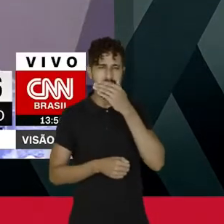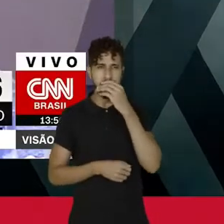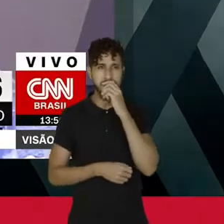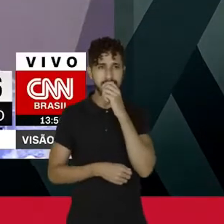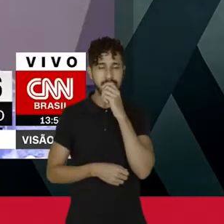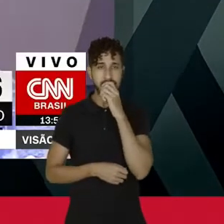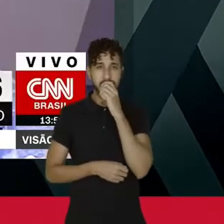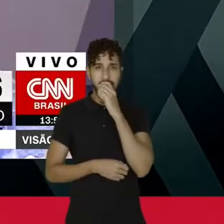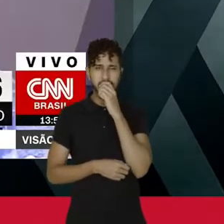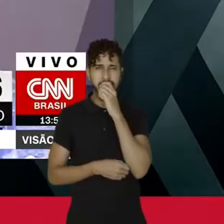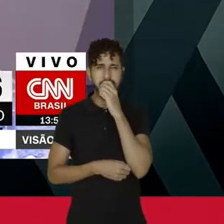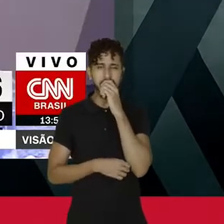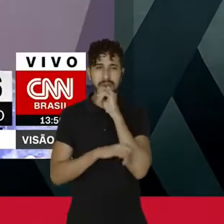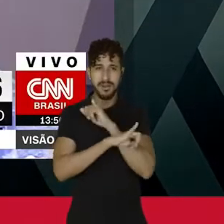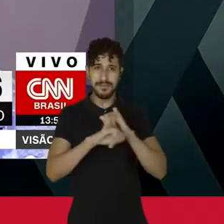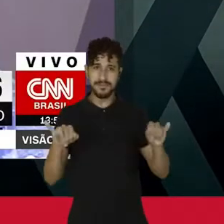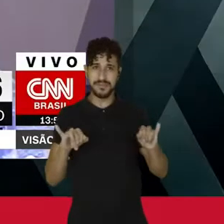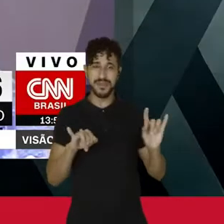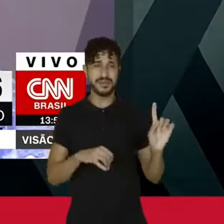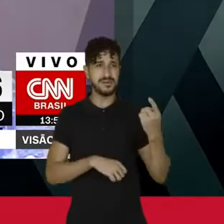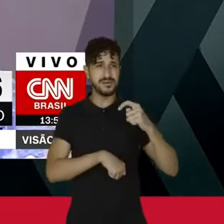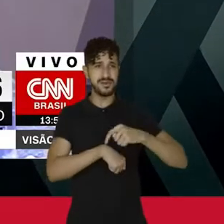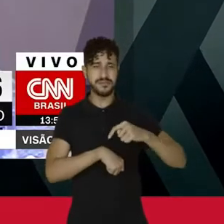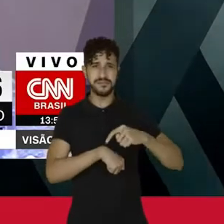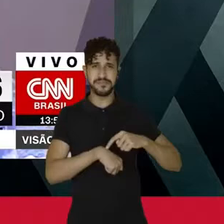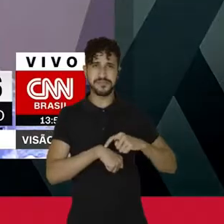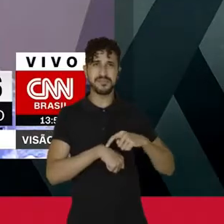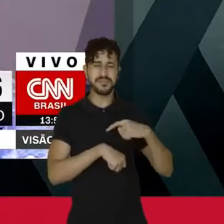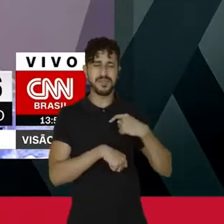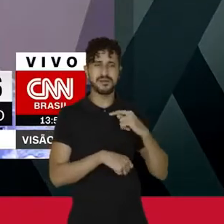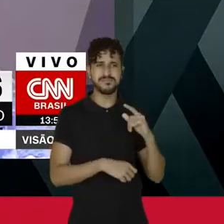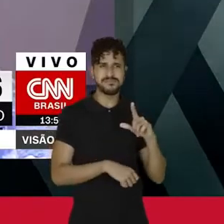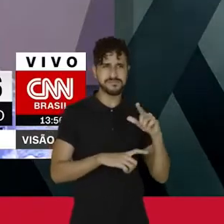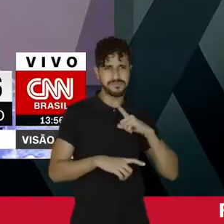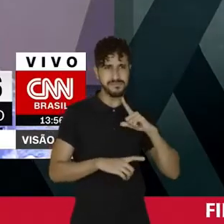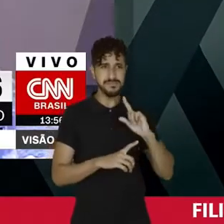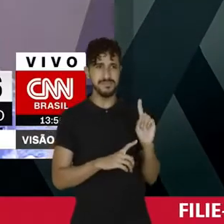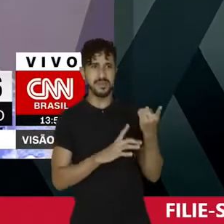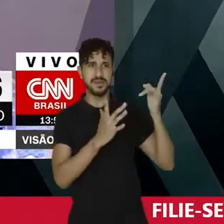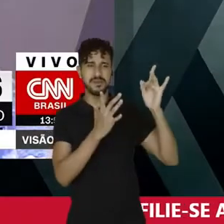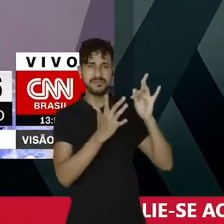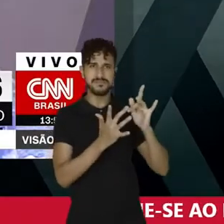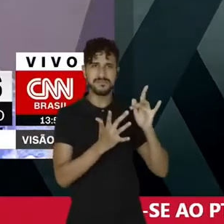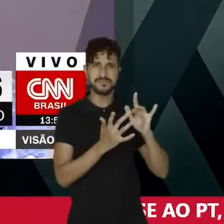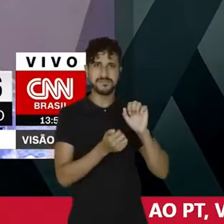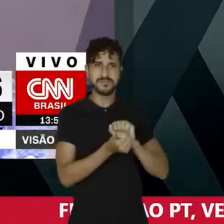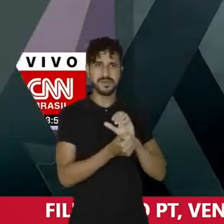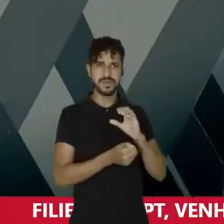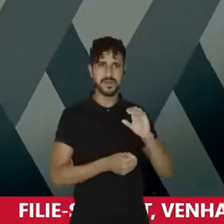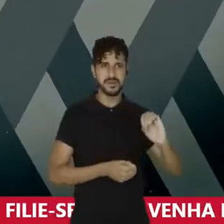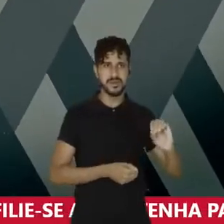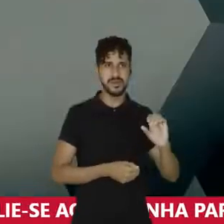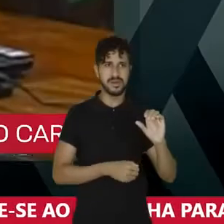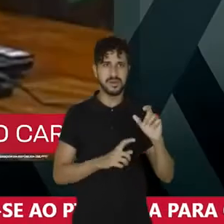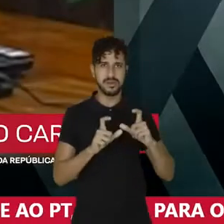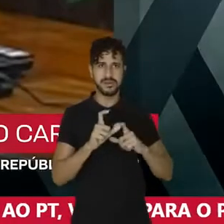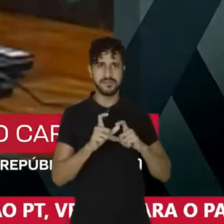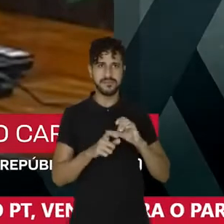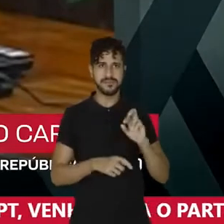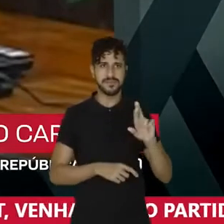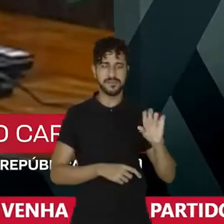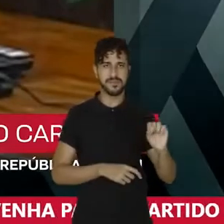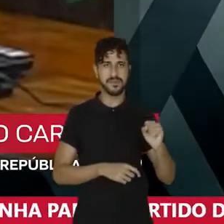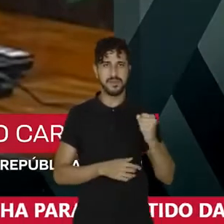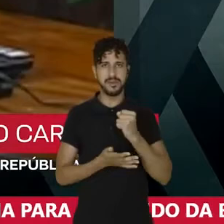informado no primeiro momento em que eu tive o primeiro contato com se ou da faz é Carlos o